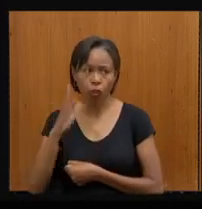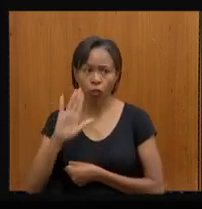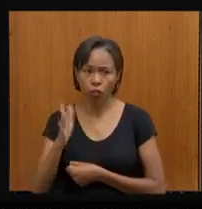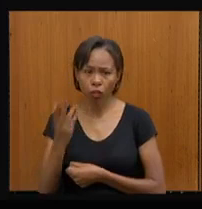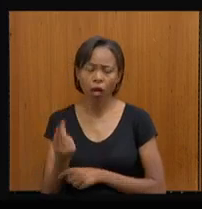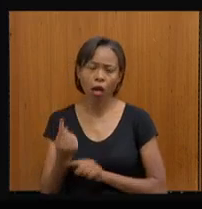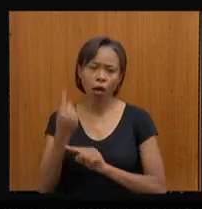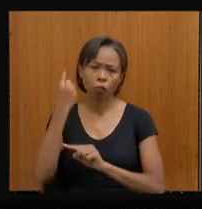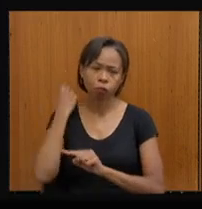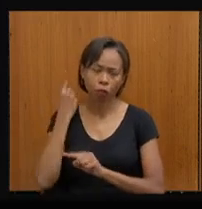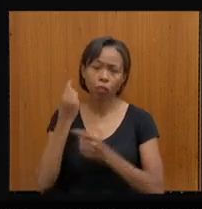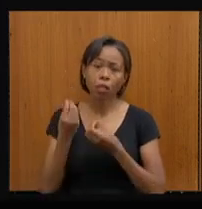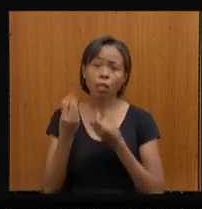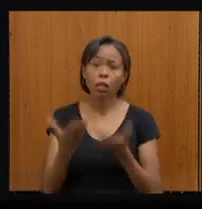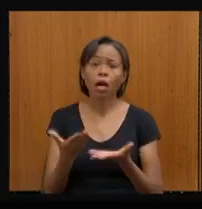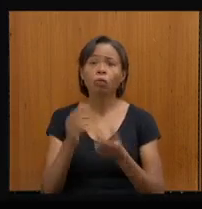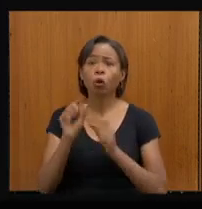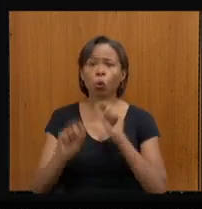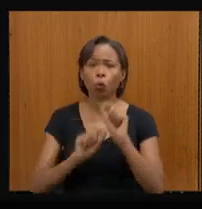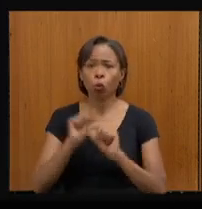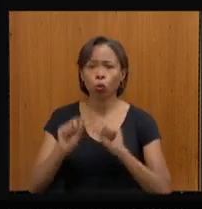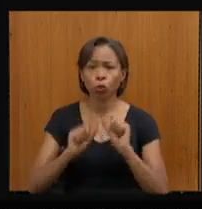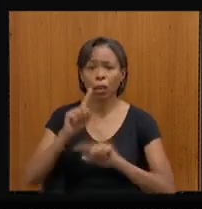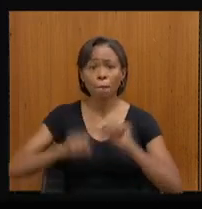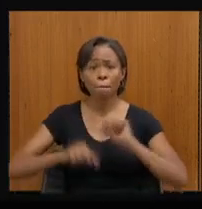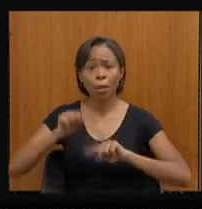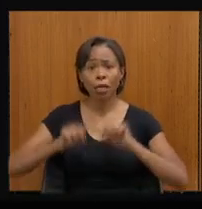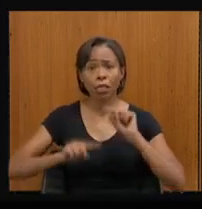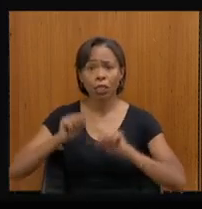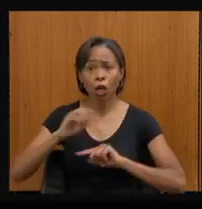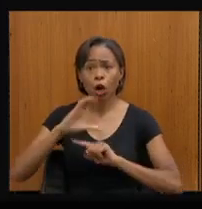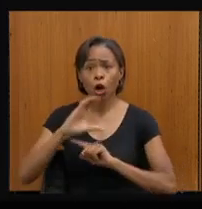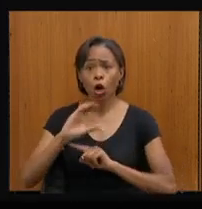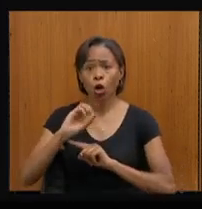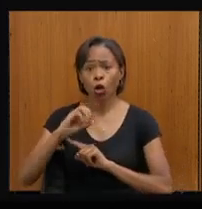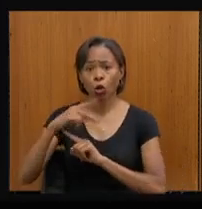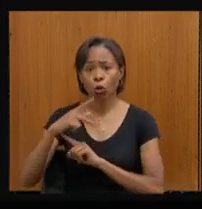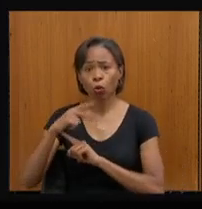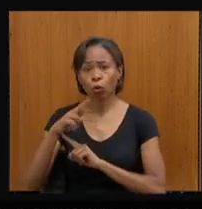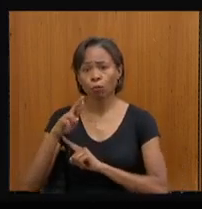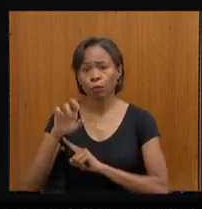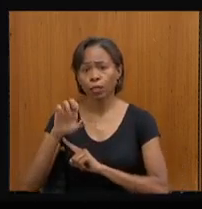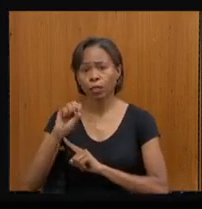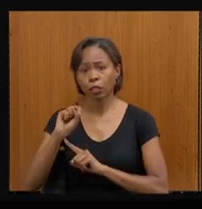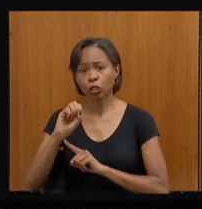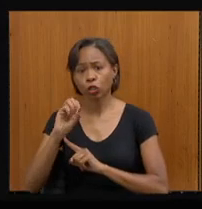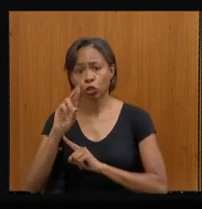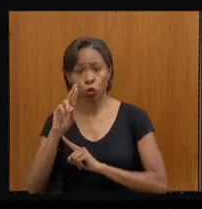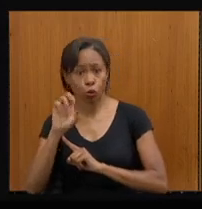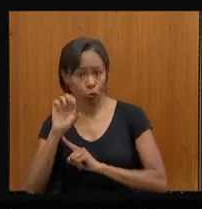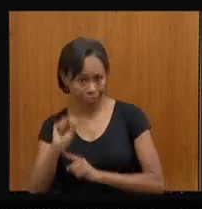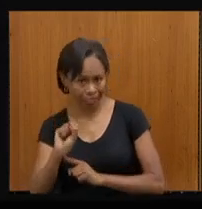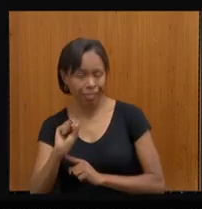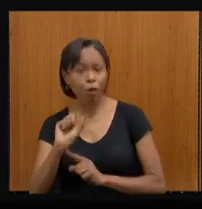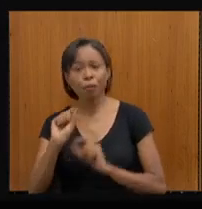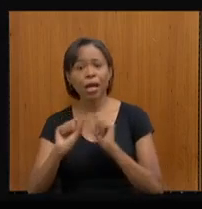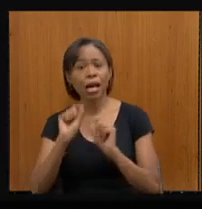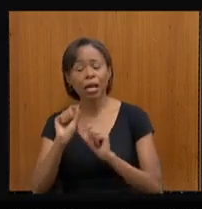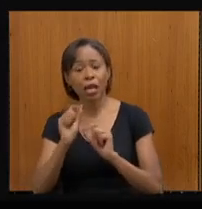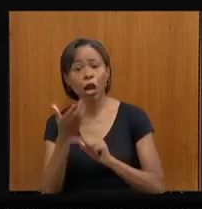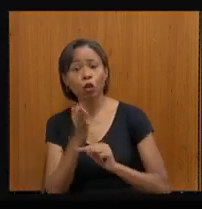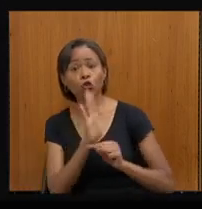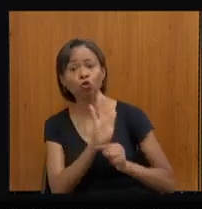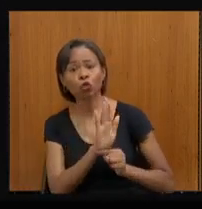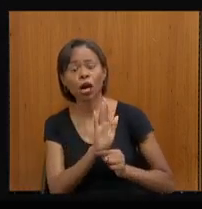os compressores para alimentar a o Foguete